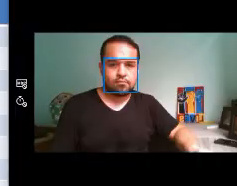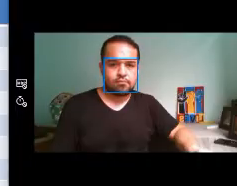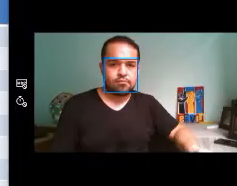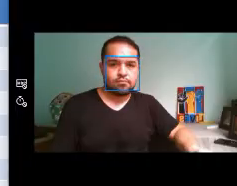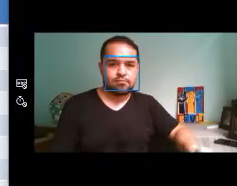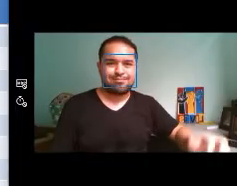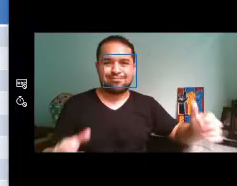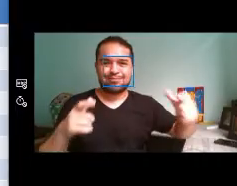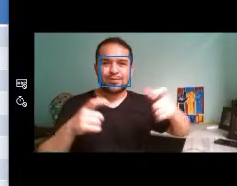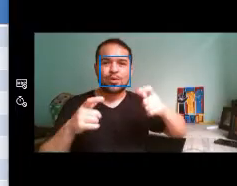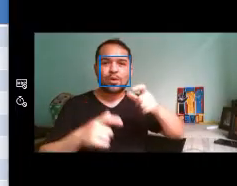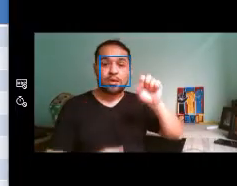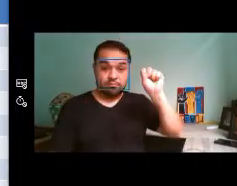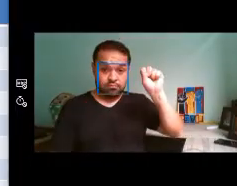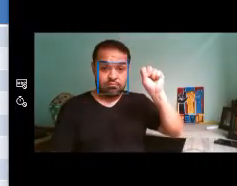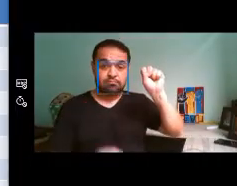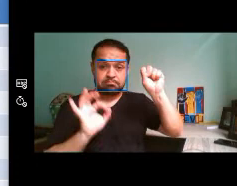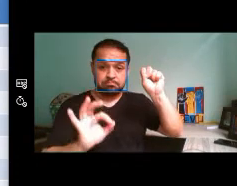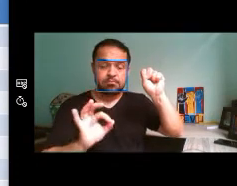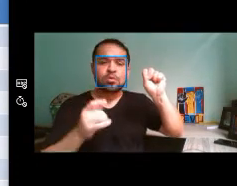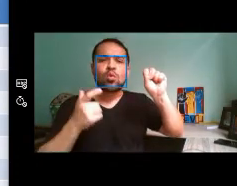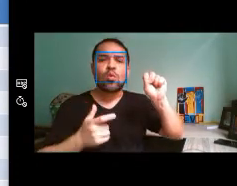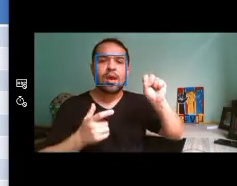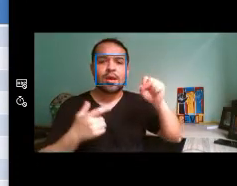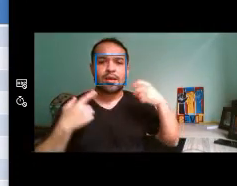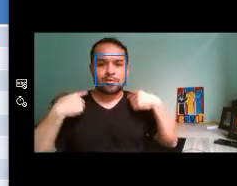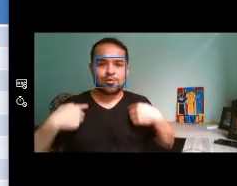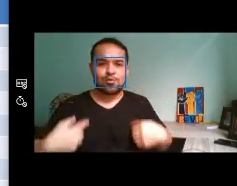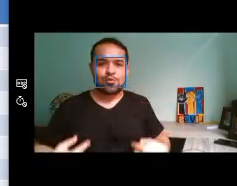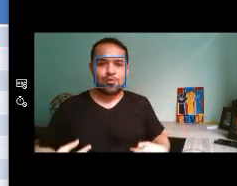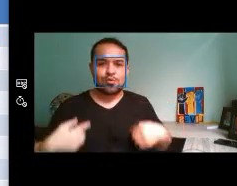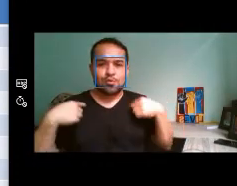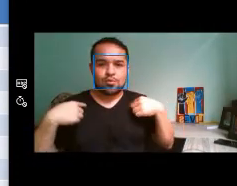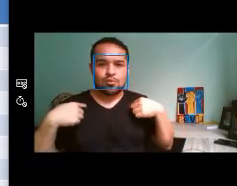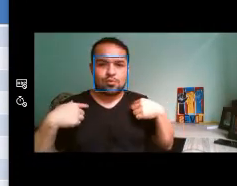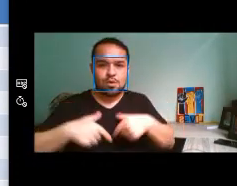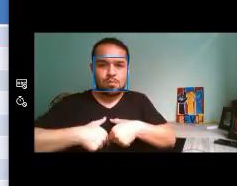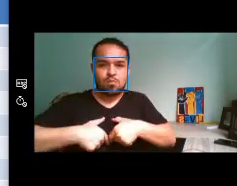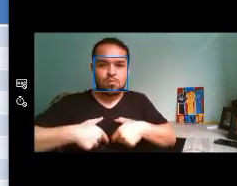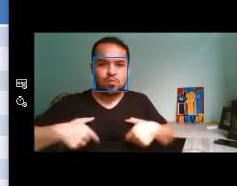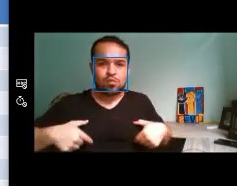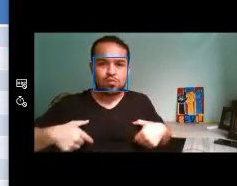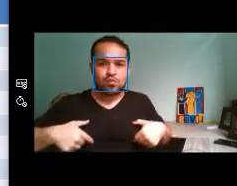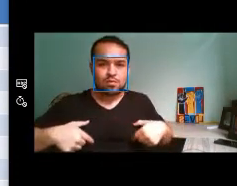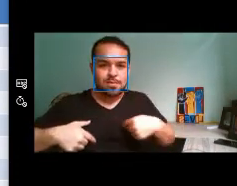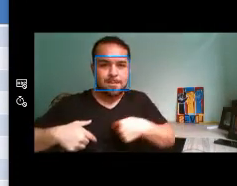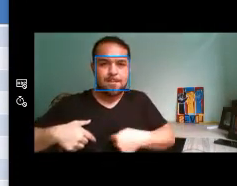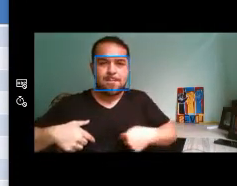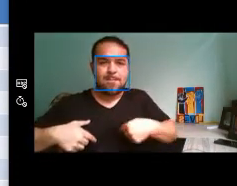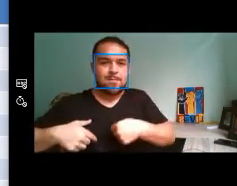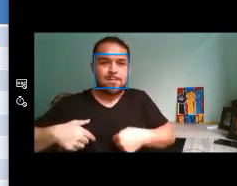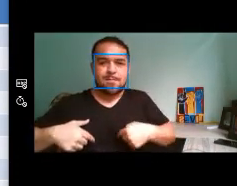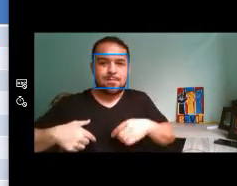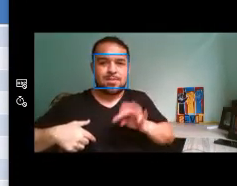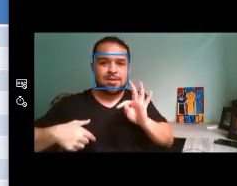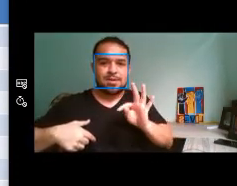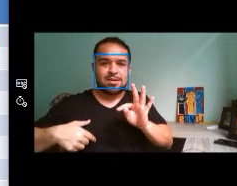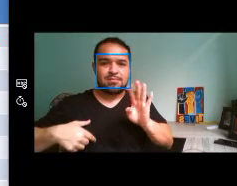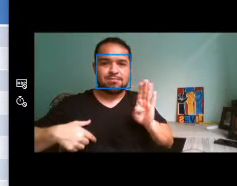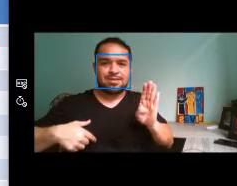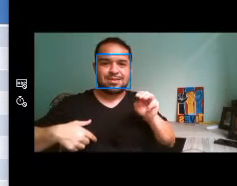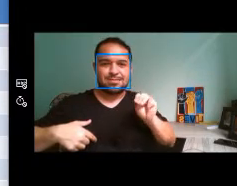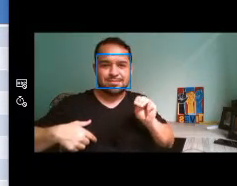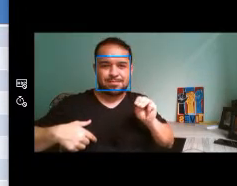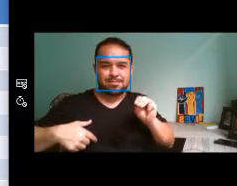Esses são os símbolos para indicar o ponto, TBM, indicando o tronco, busto e o meio do